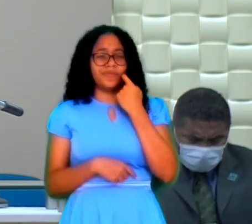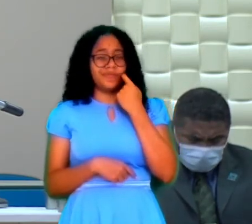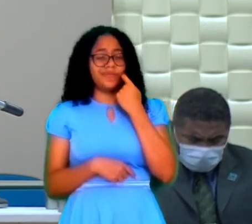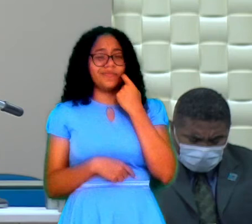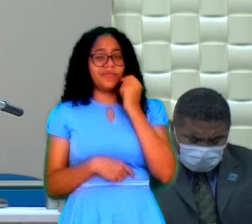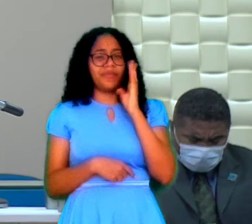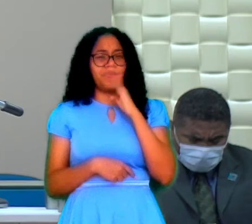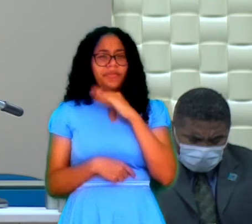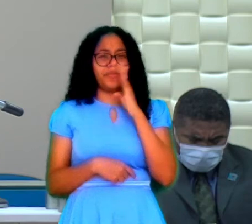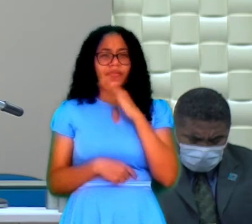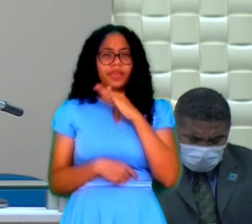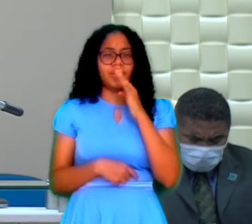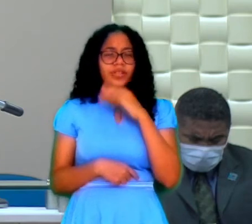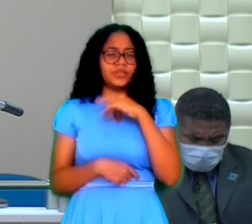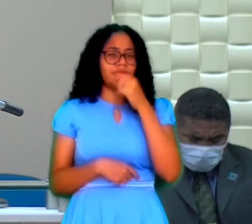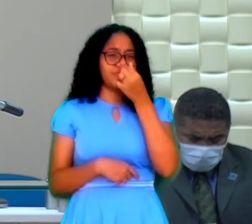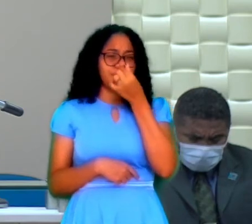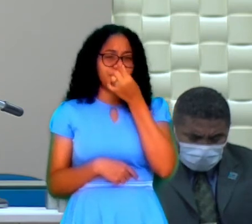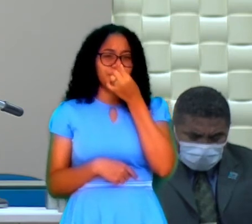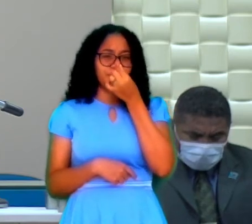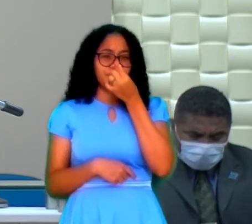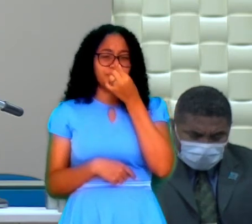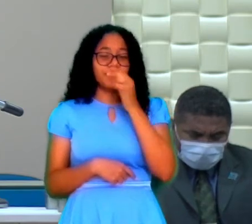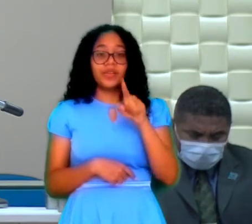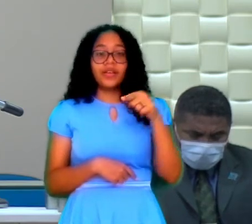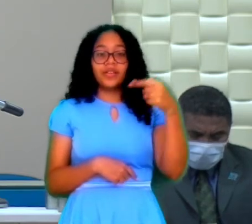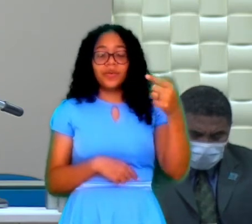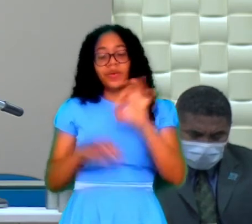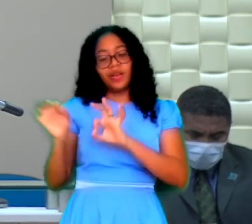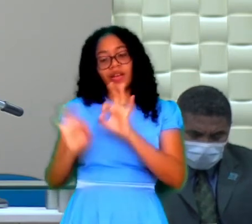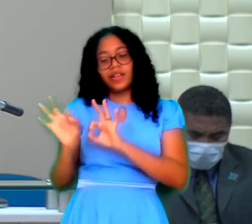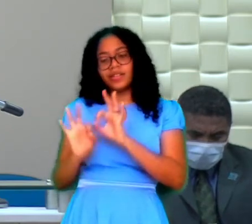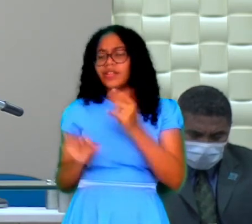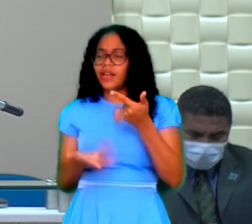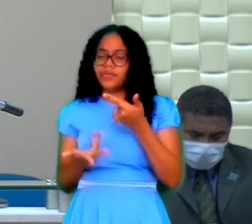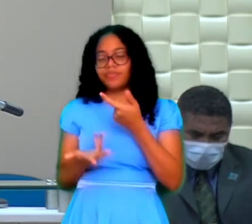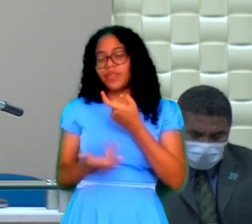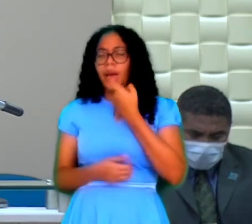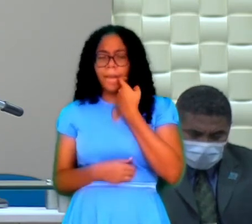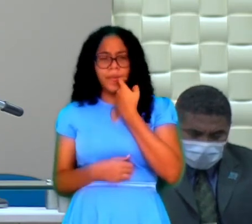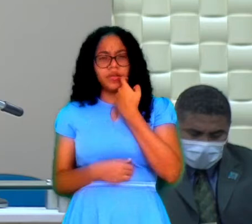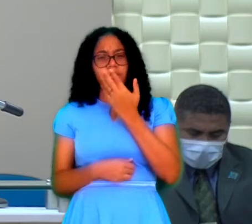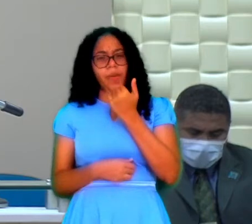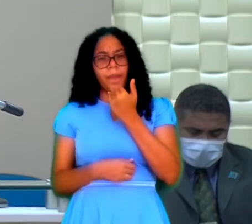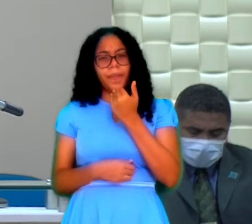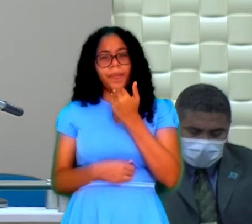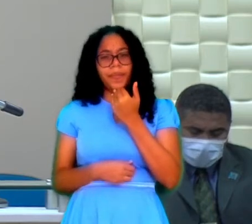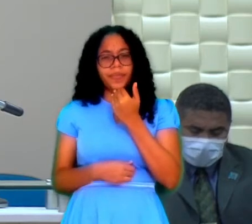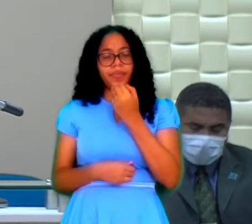Jonas diz assim, eu estou vendo do jeito que o mar está aí, eu me jogar, eu estou me matando, e eu não vou me matar.